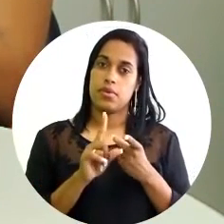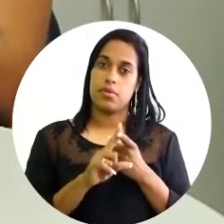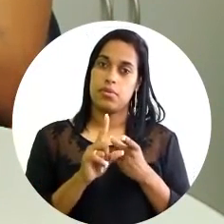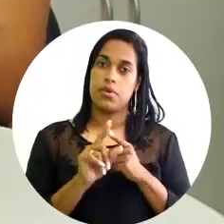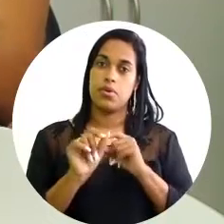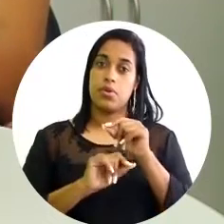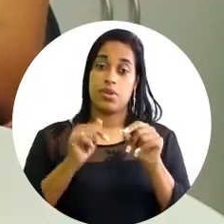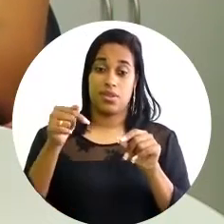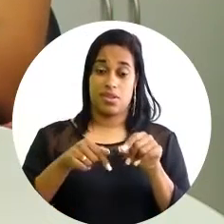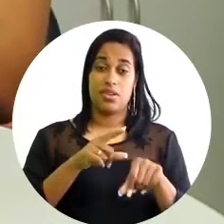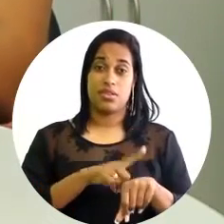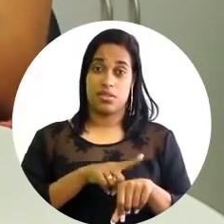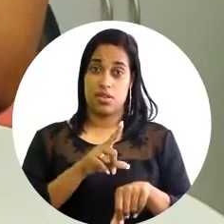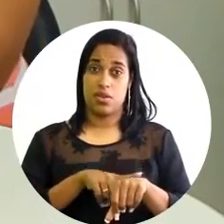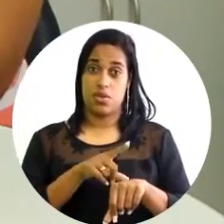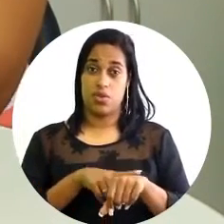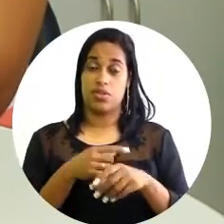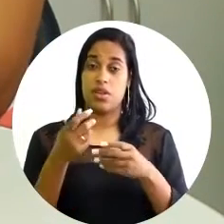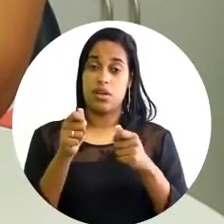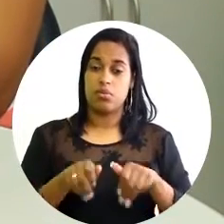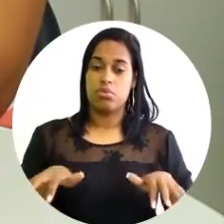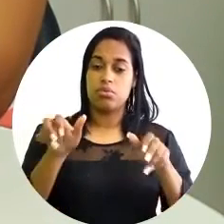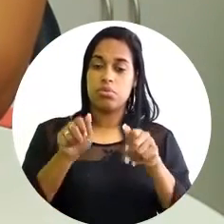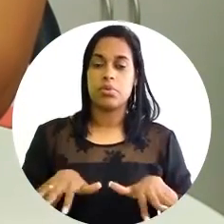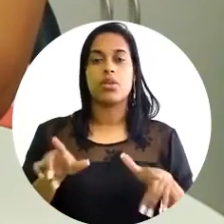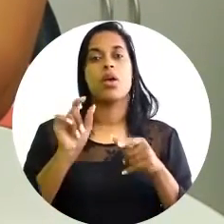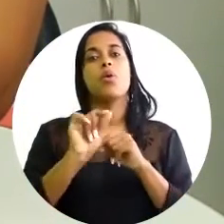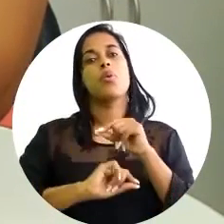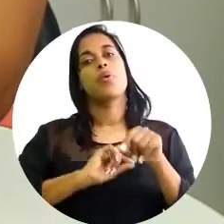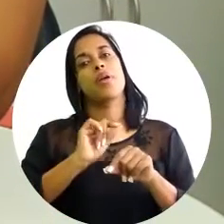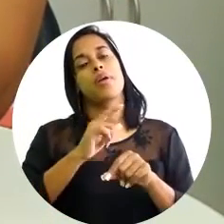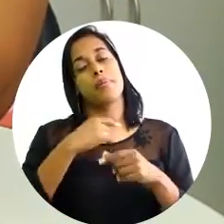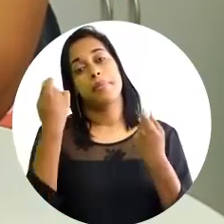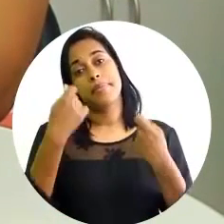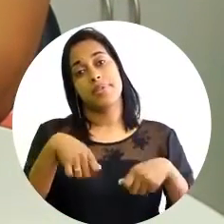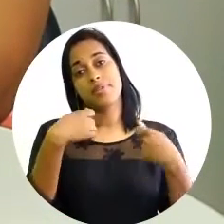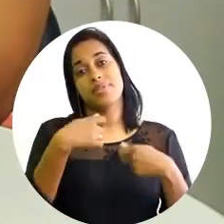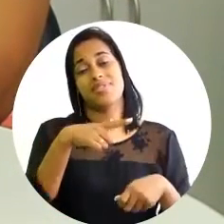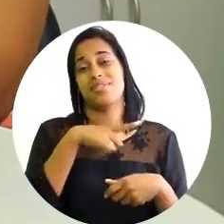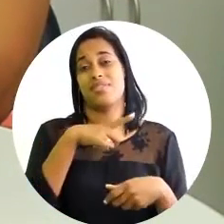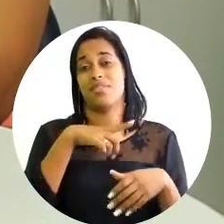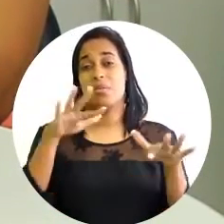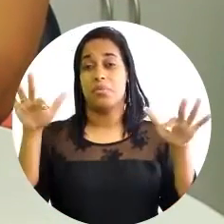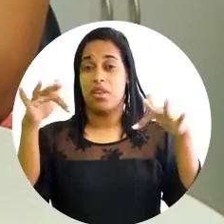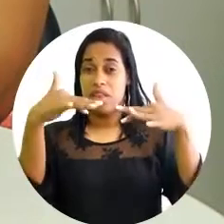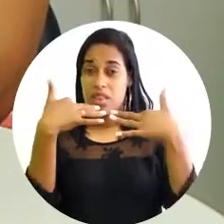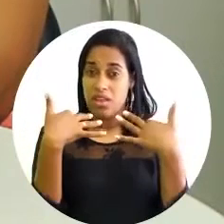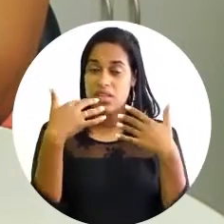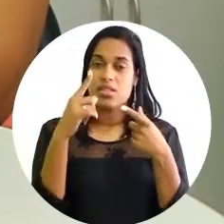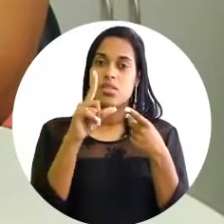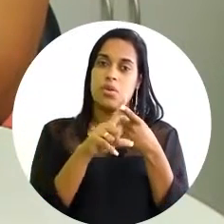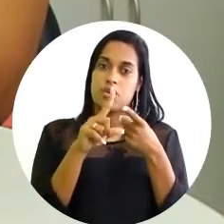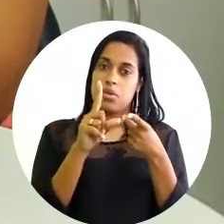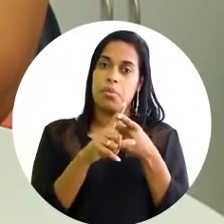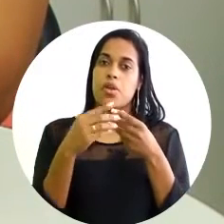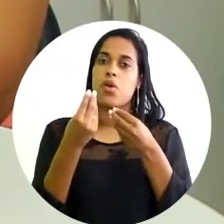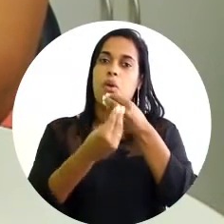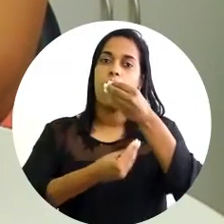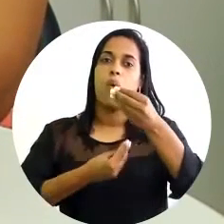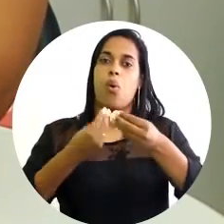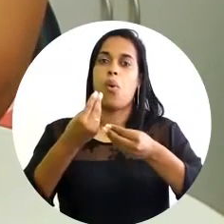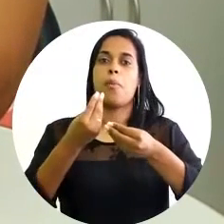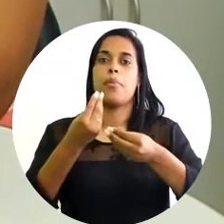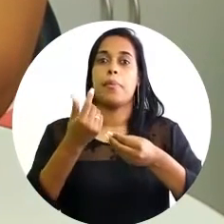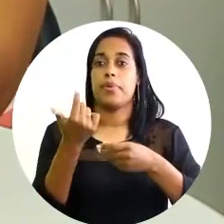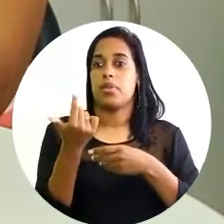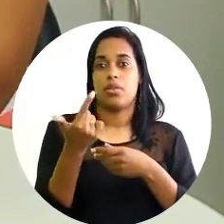Então, nessa hora do gasto da despesa, a gente tem que ter muita atenção como